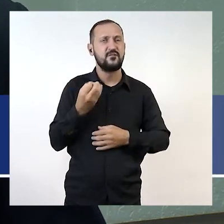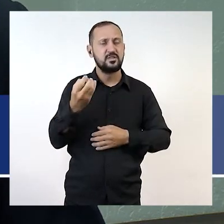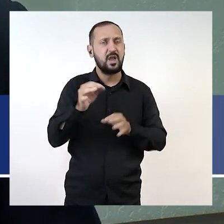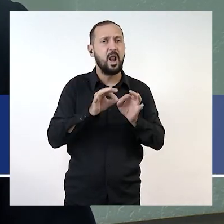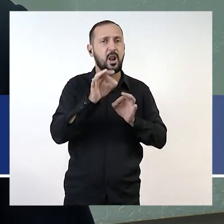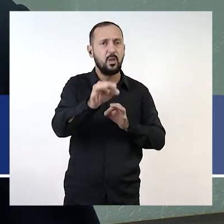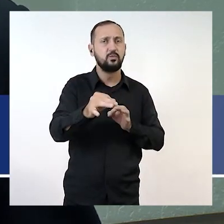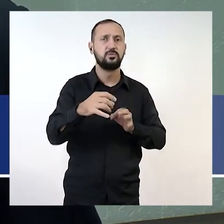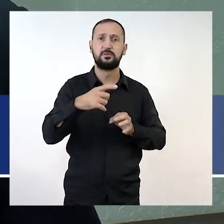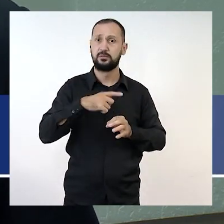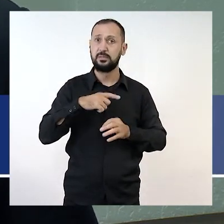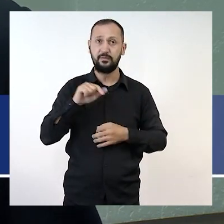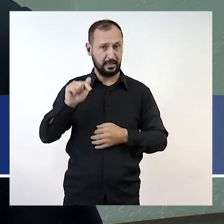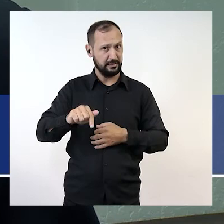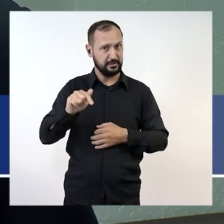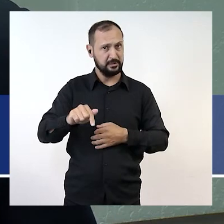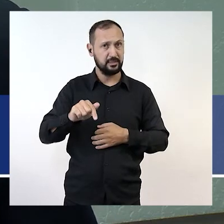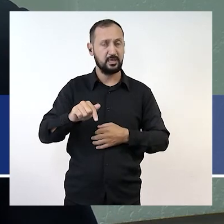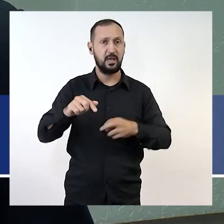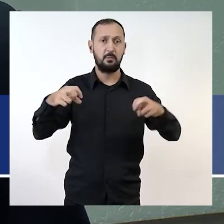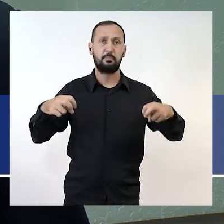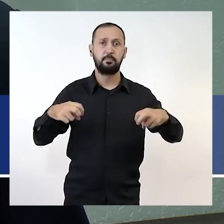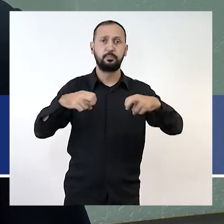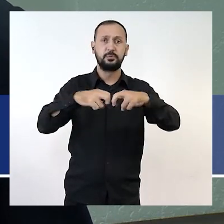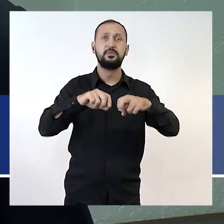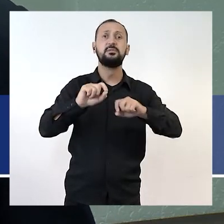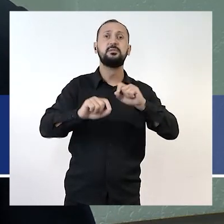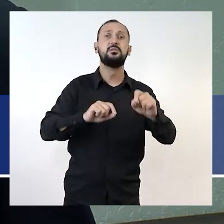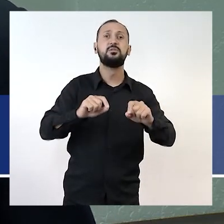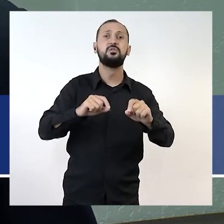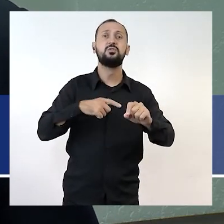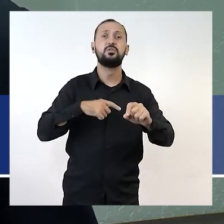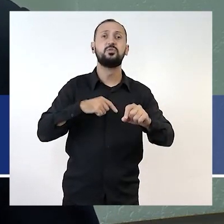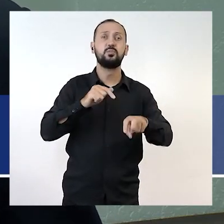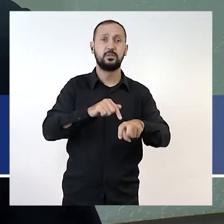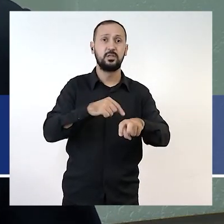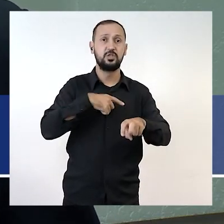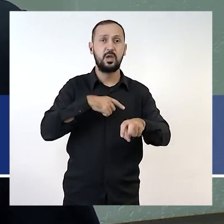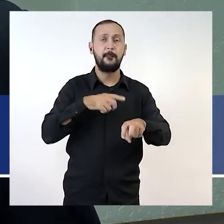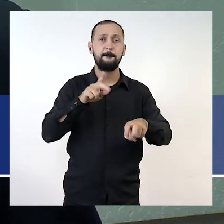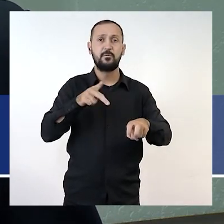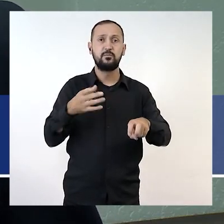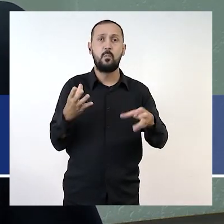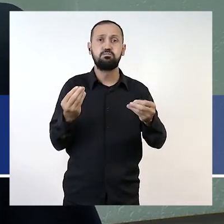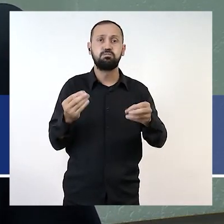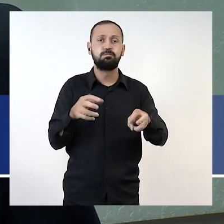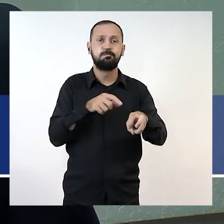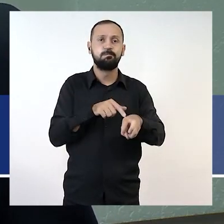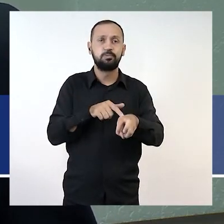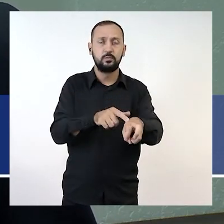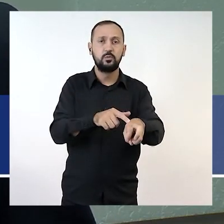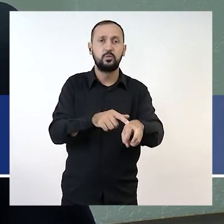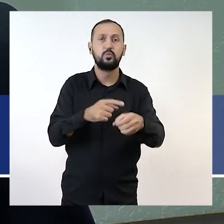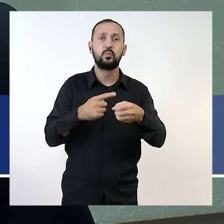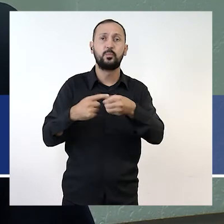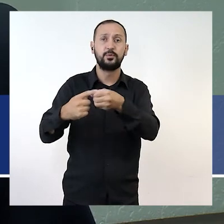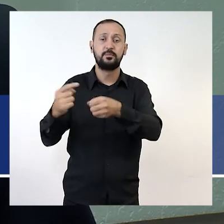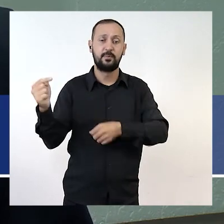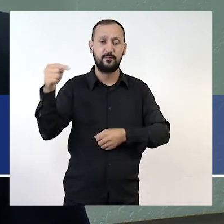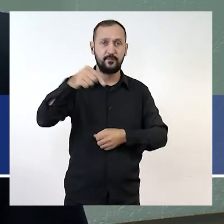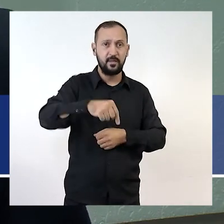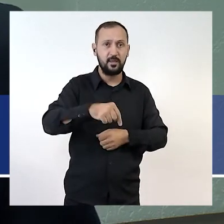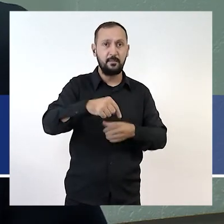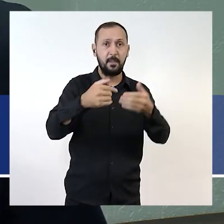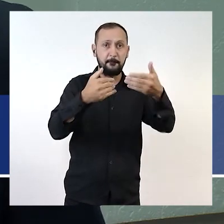ter que viajar a longas distâncias. Nós tivemos um acidente de um transporte de professores que vinham